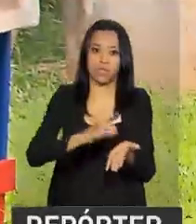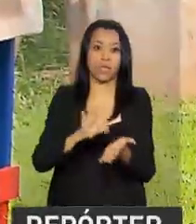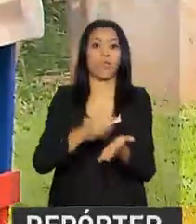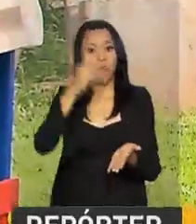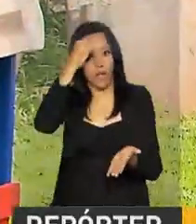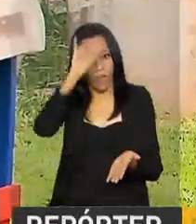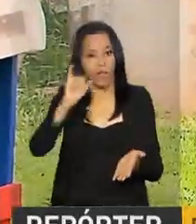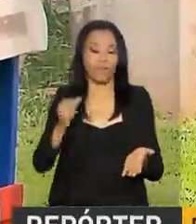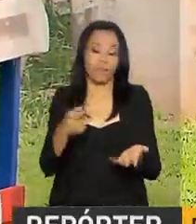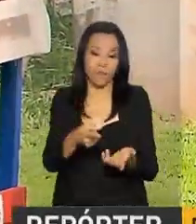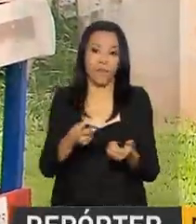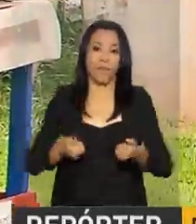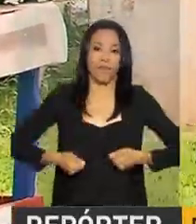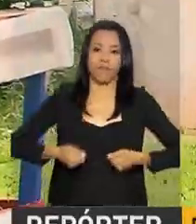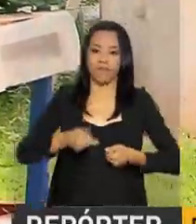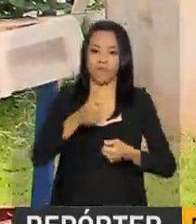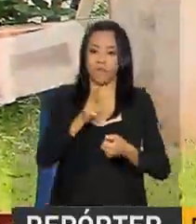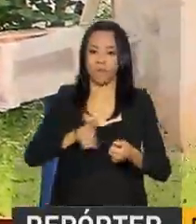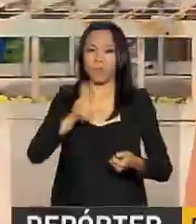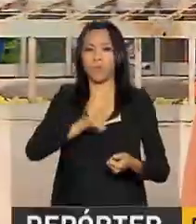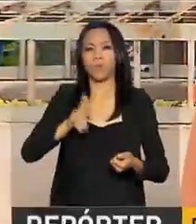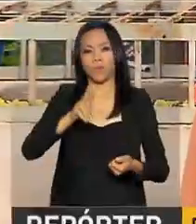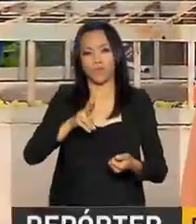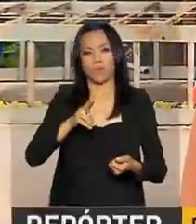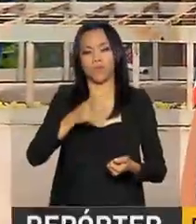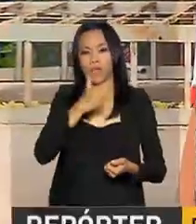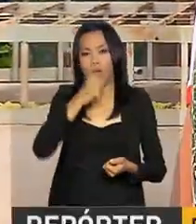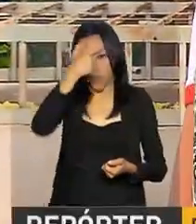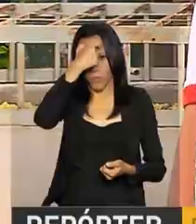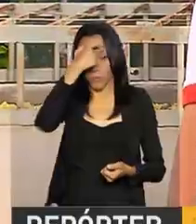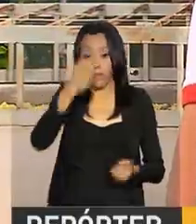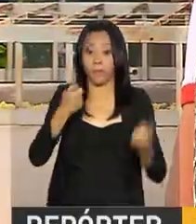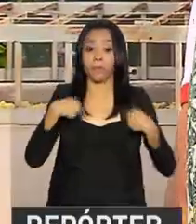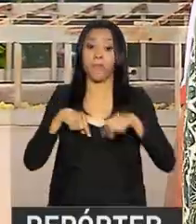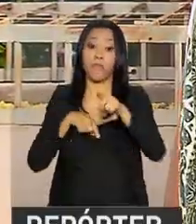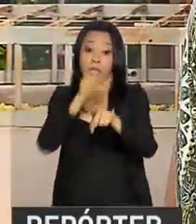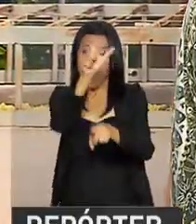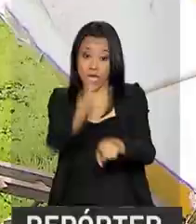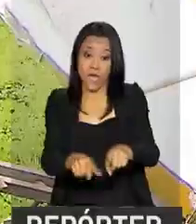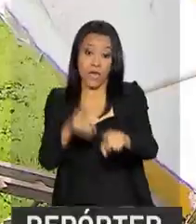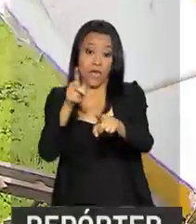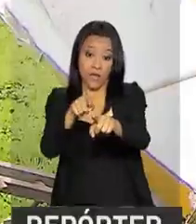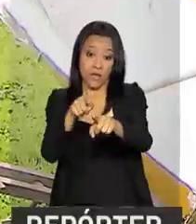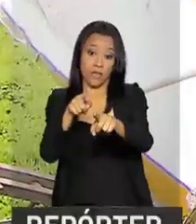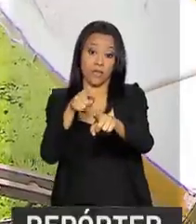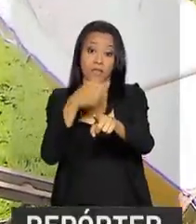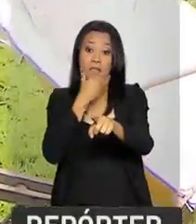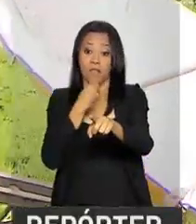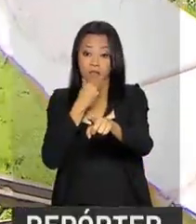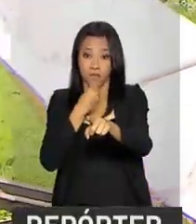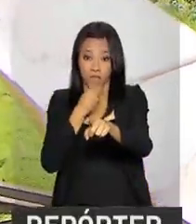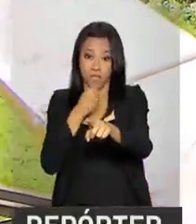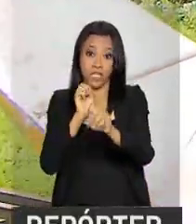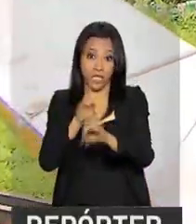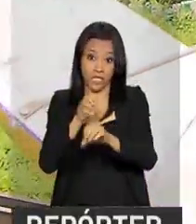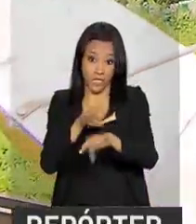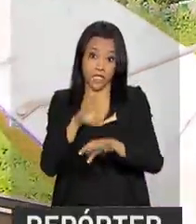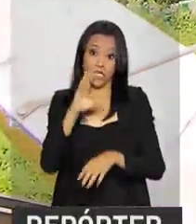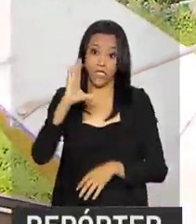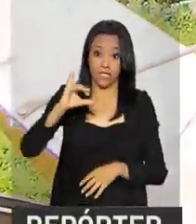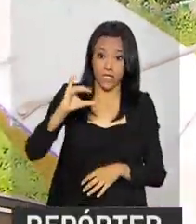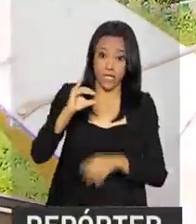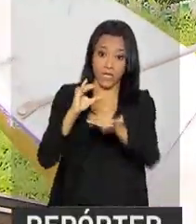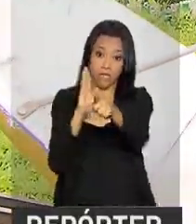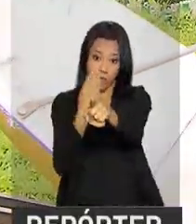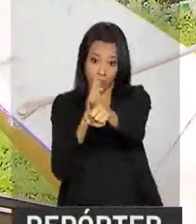A preocupação com o meio ambiente levou este professor a ter novas ideias. Leonardo, que dá aula de ciências e biologia em uma escola pública